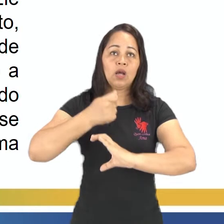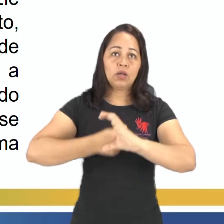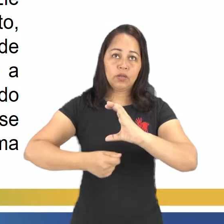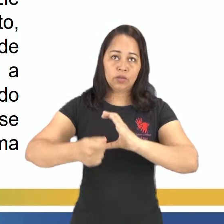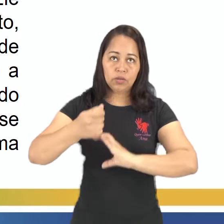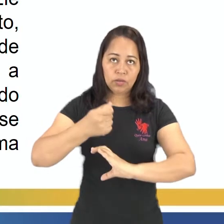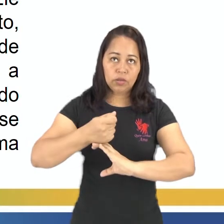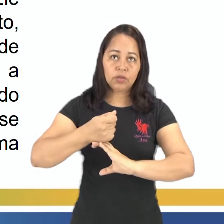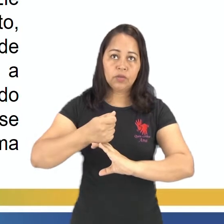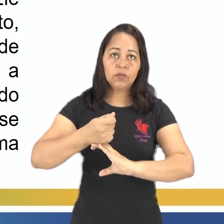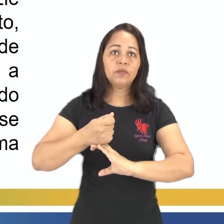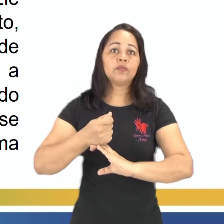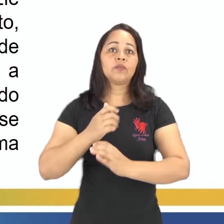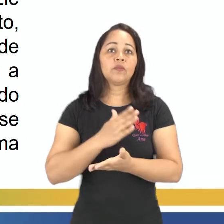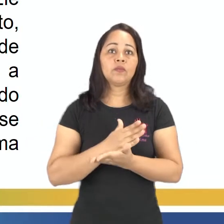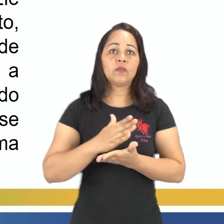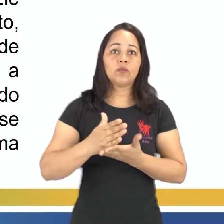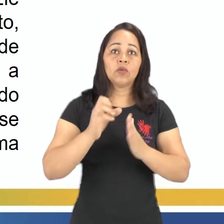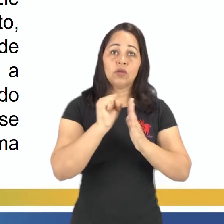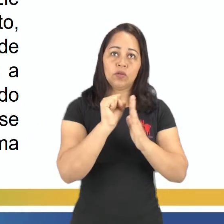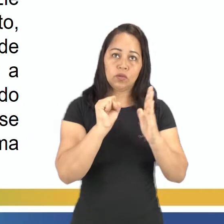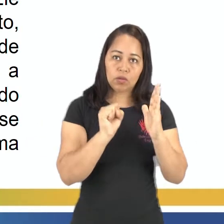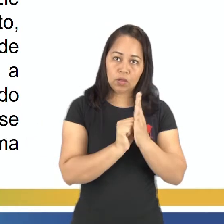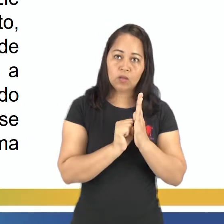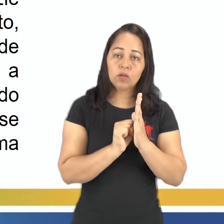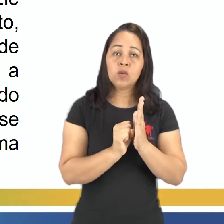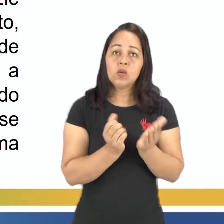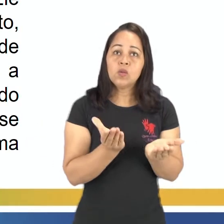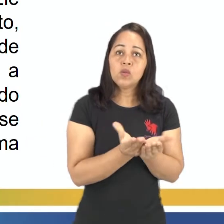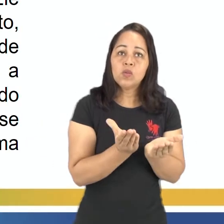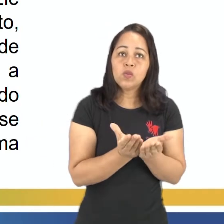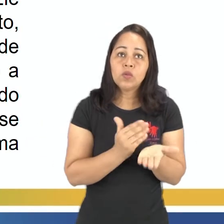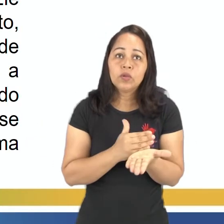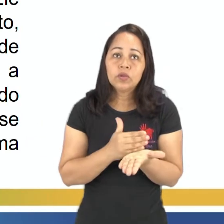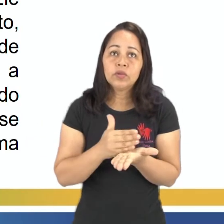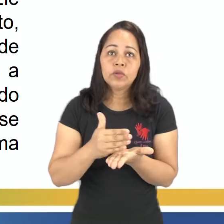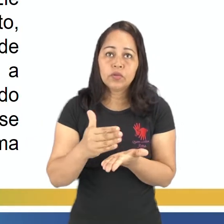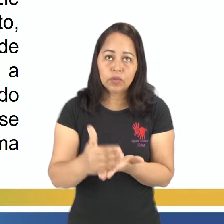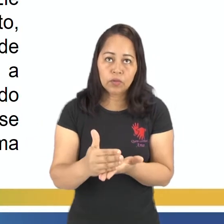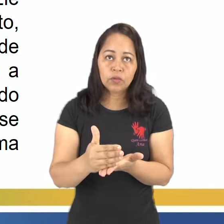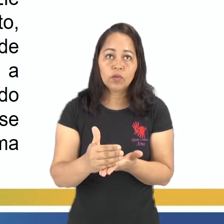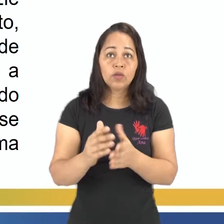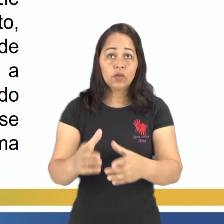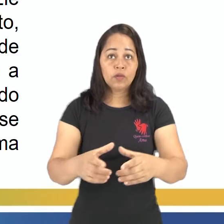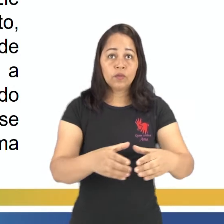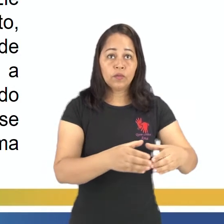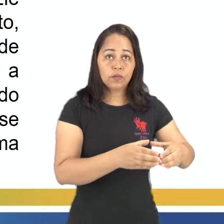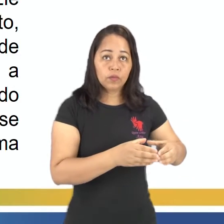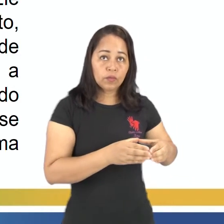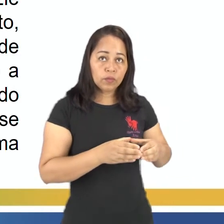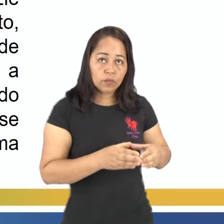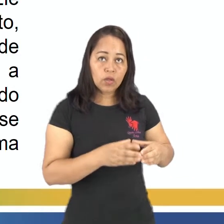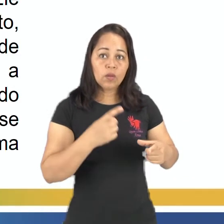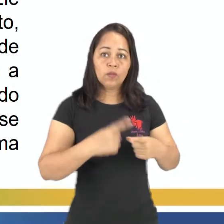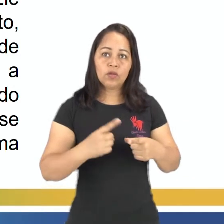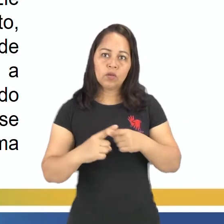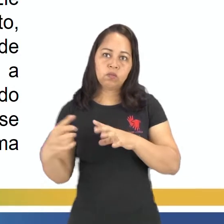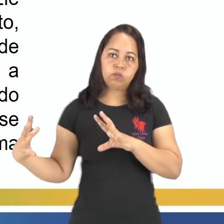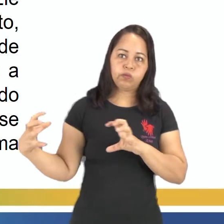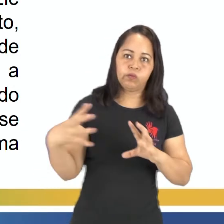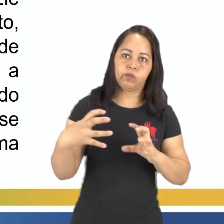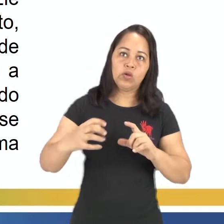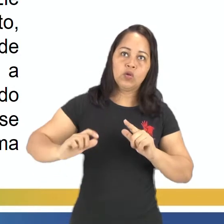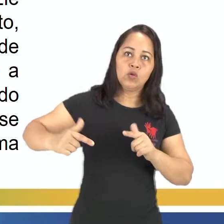primeiros séculos da era cristã. Ele se manteve em isolamento, protegido naturalmente por invasões estrangeiras